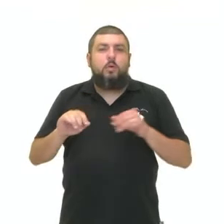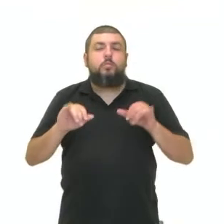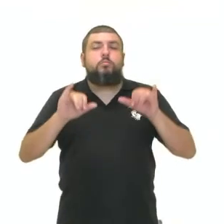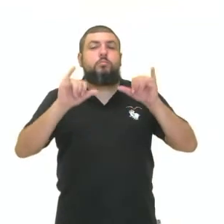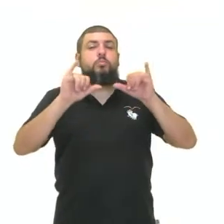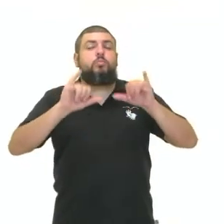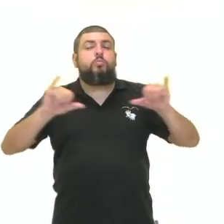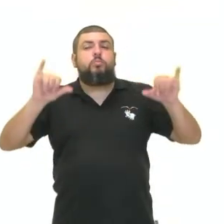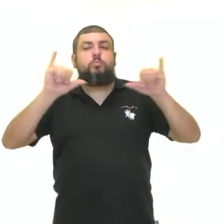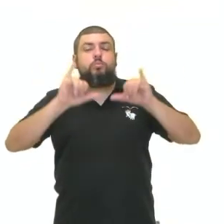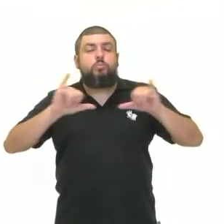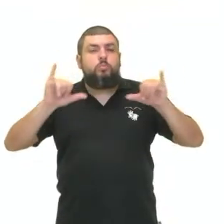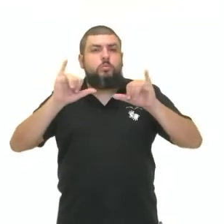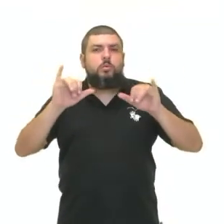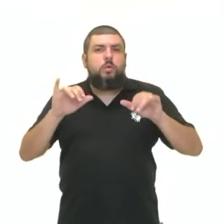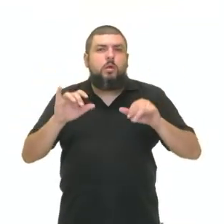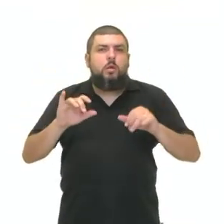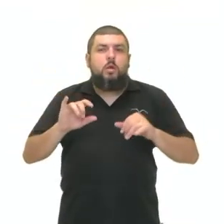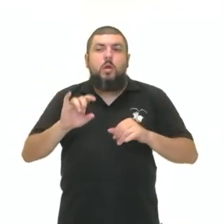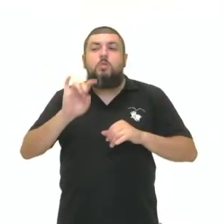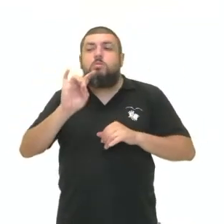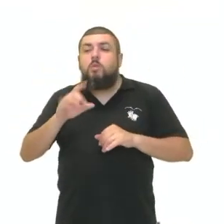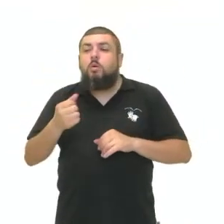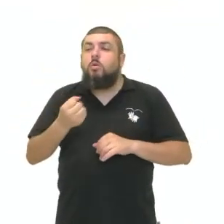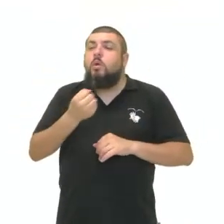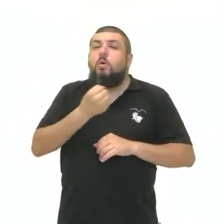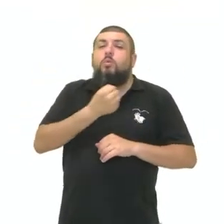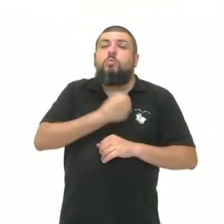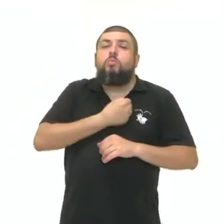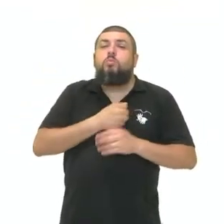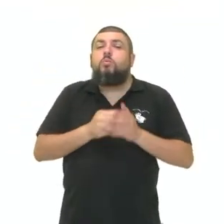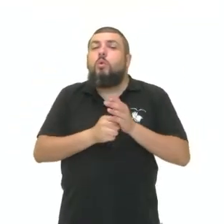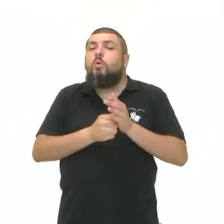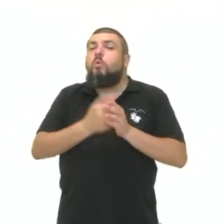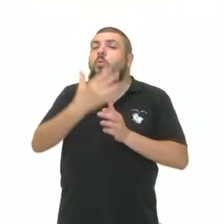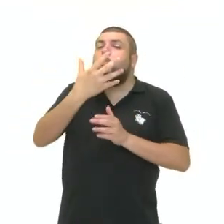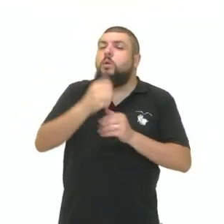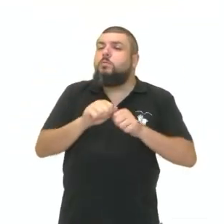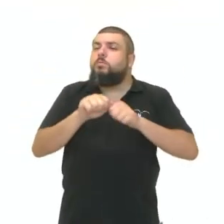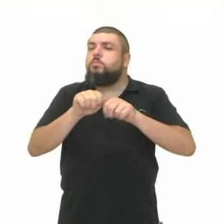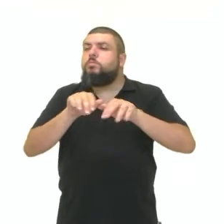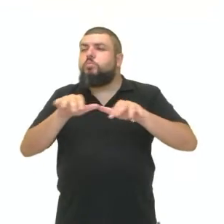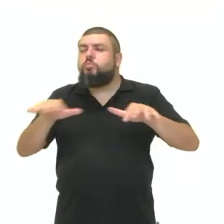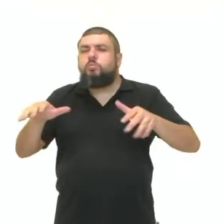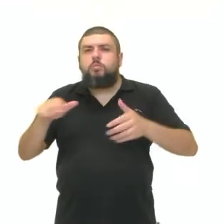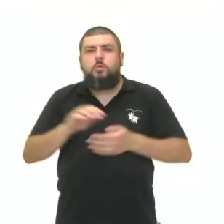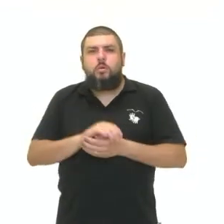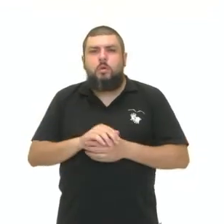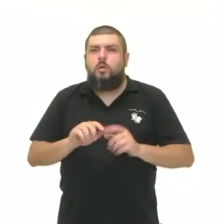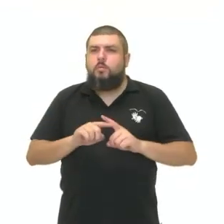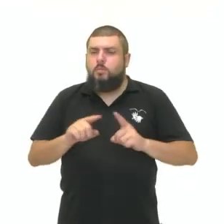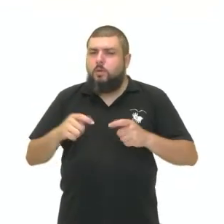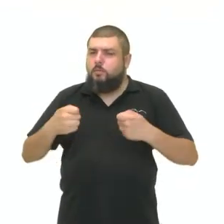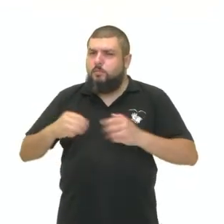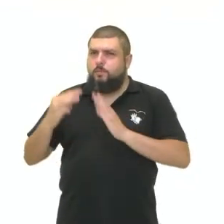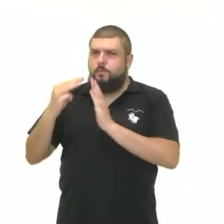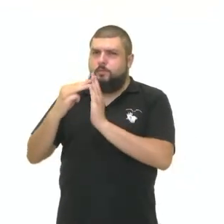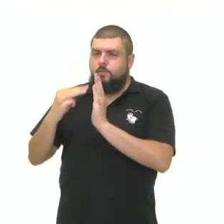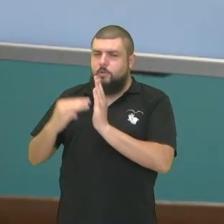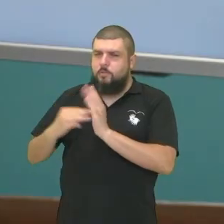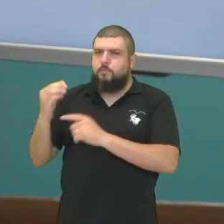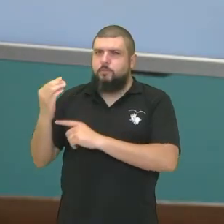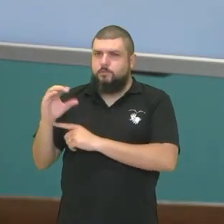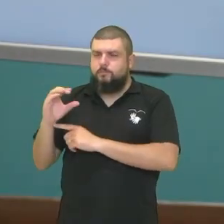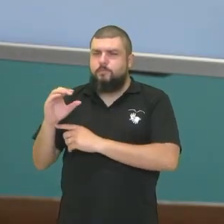ser verificadas com base no número de compartilhamento, mas sim em métodos científicos. Isso